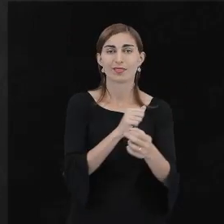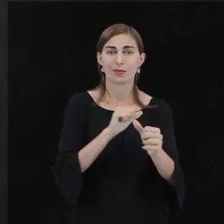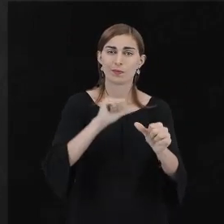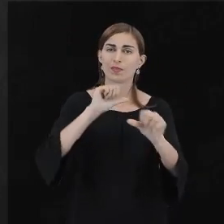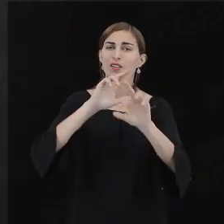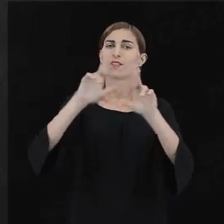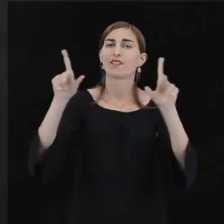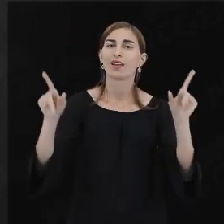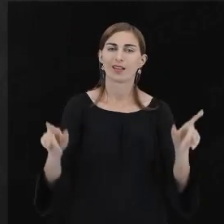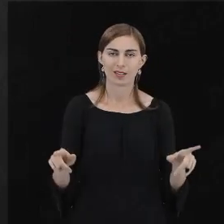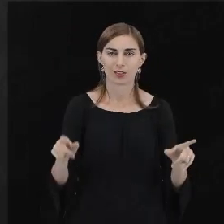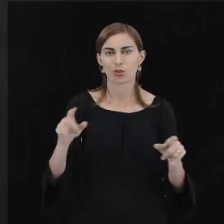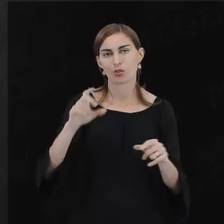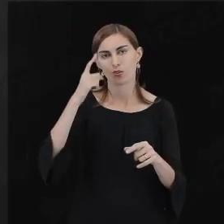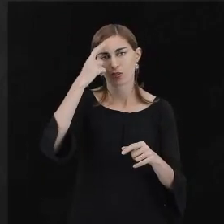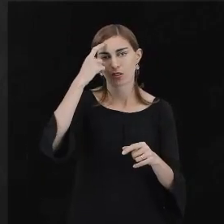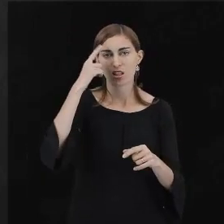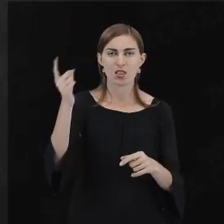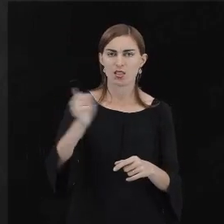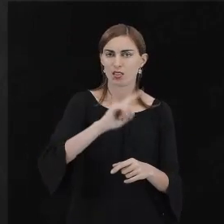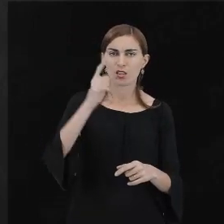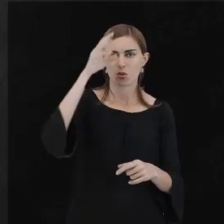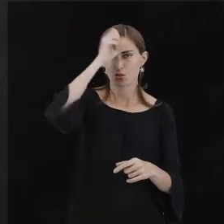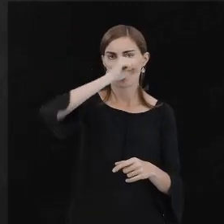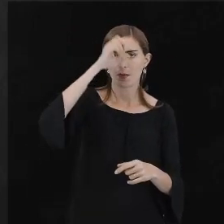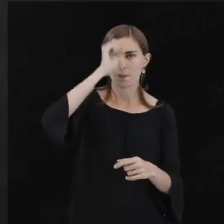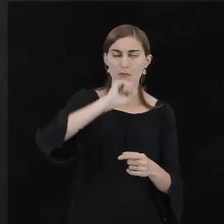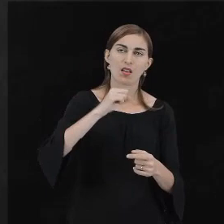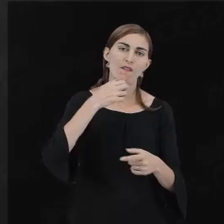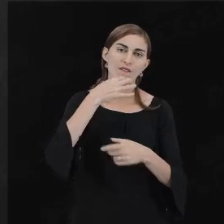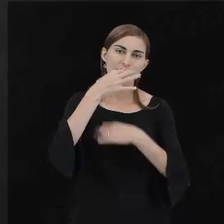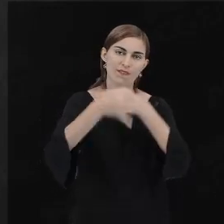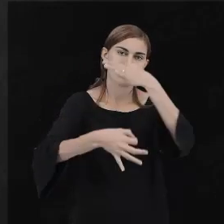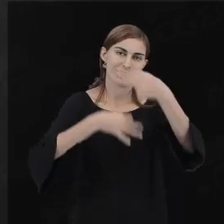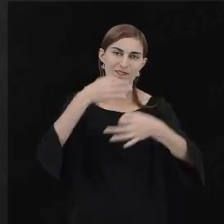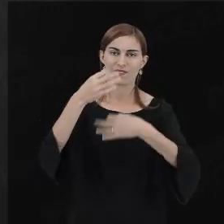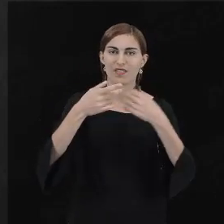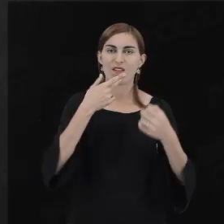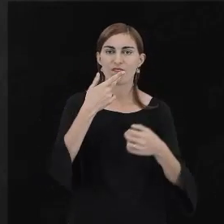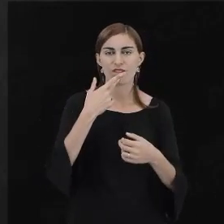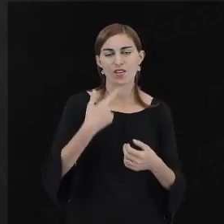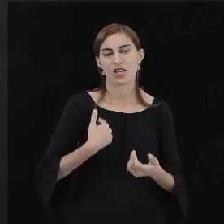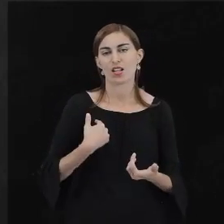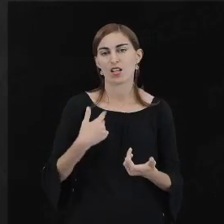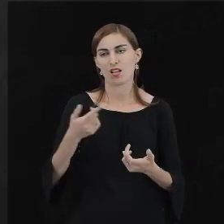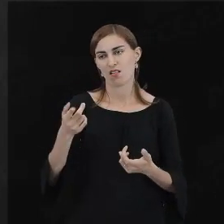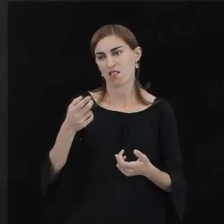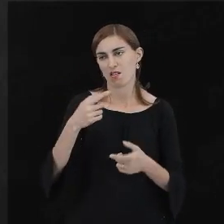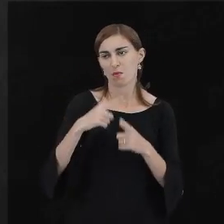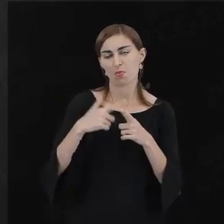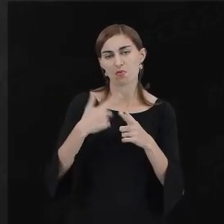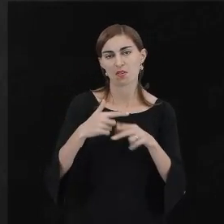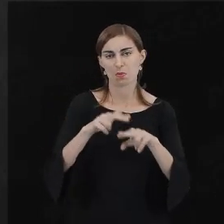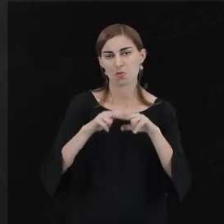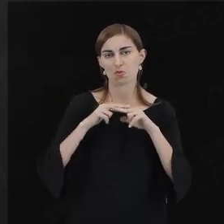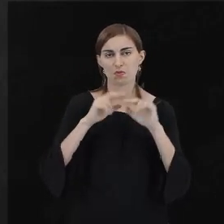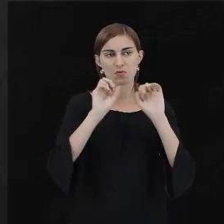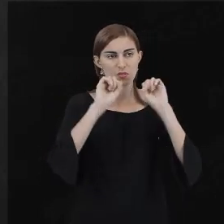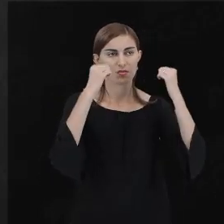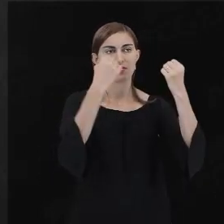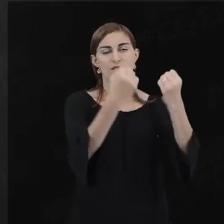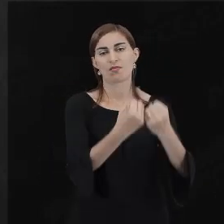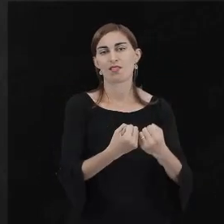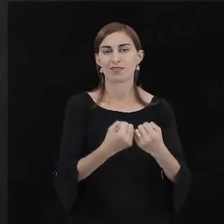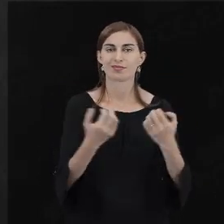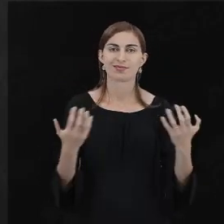na sua pertença social, né? No clássico estudo de Jean-Claude Forcan, Escola e Cultura, ele apresenta